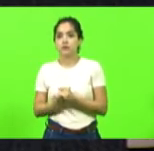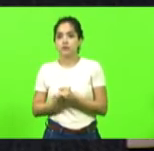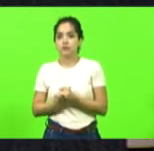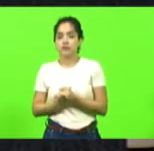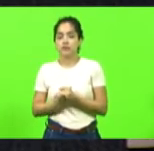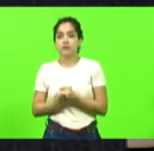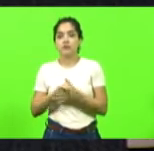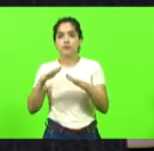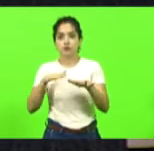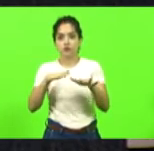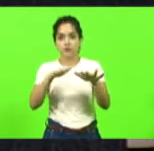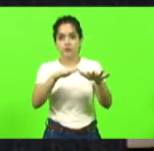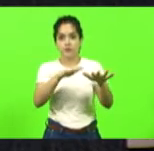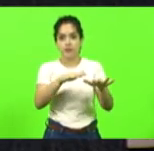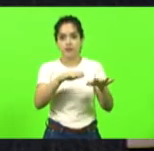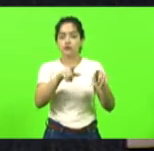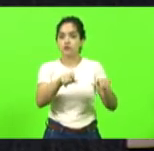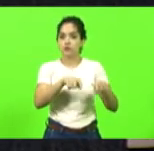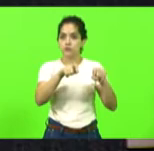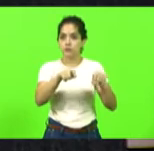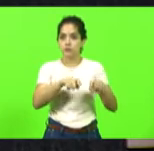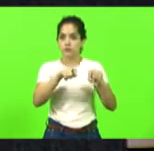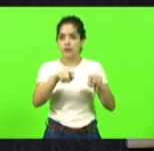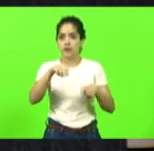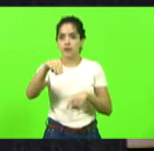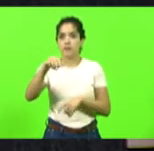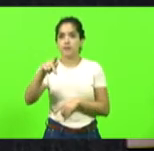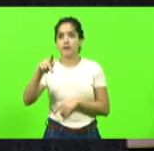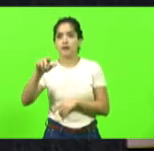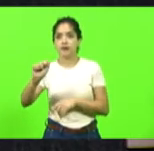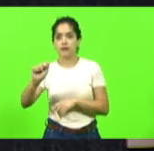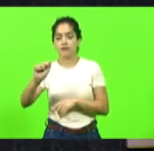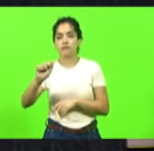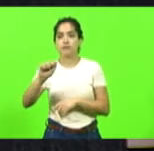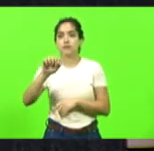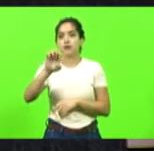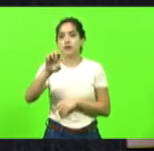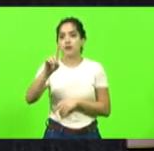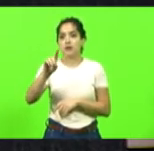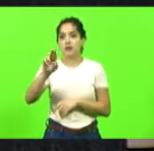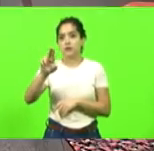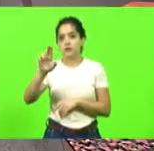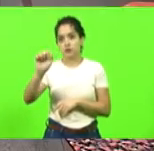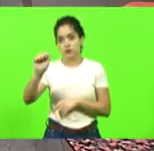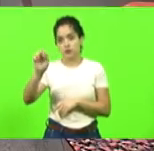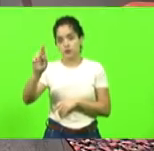do Movimento dos Pequenos Agricultores, o MPA, Eduardo Perene.